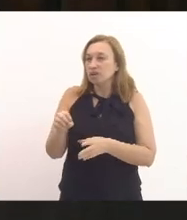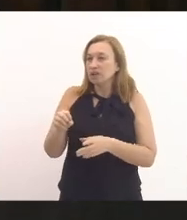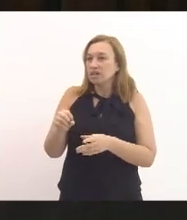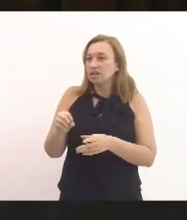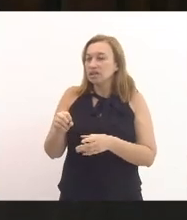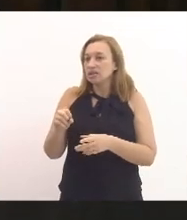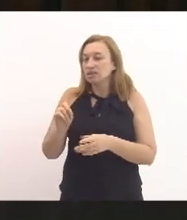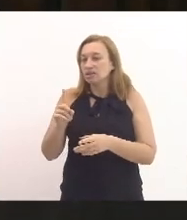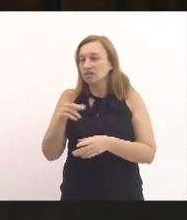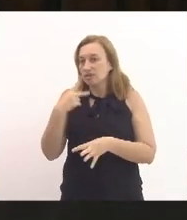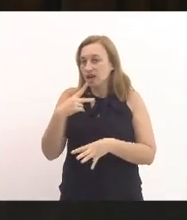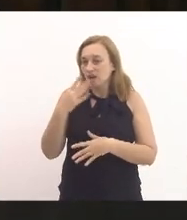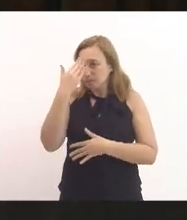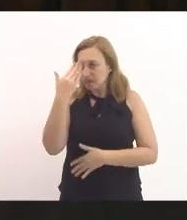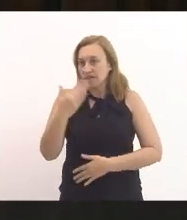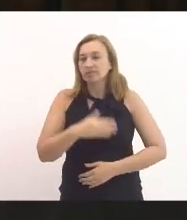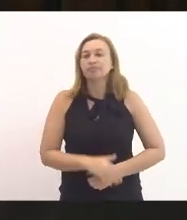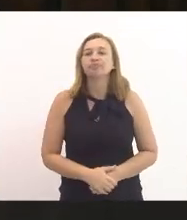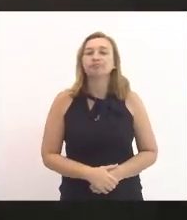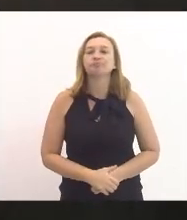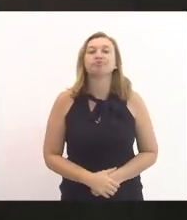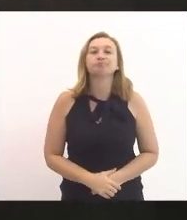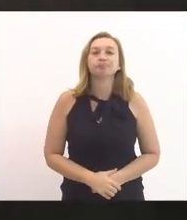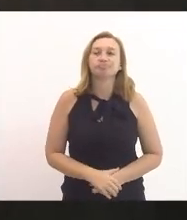essas considerações obrigado